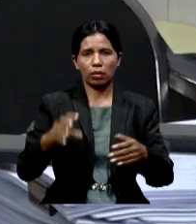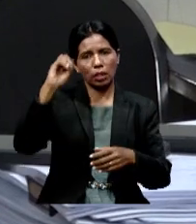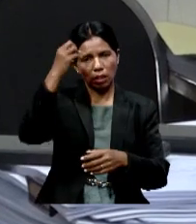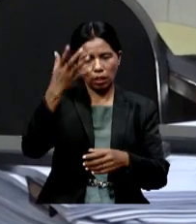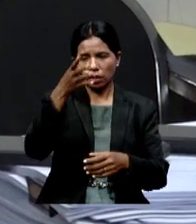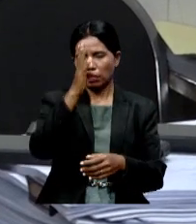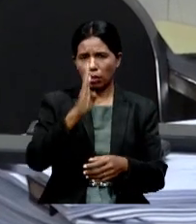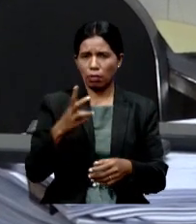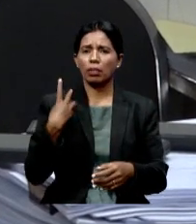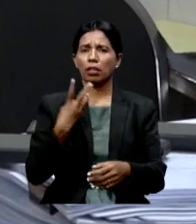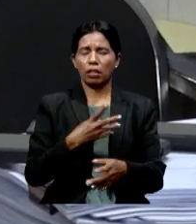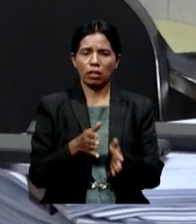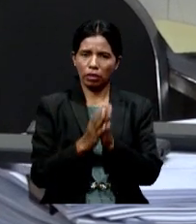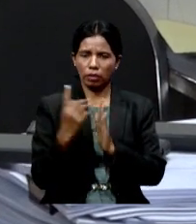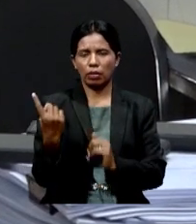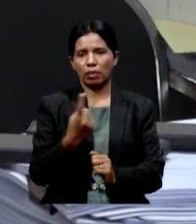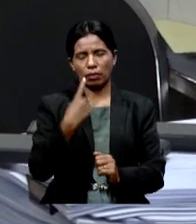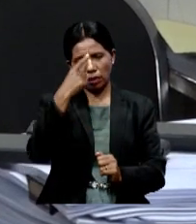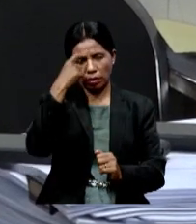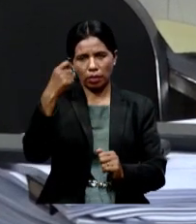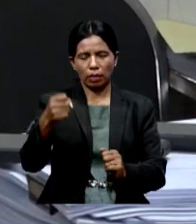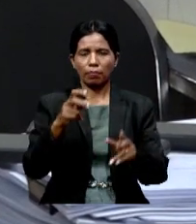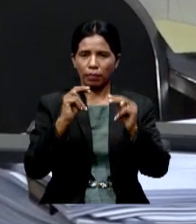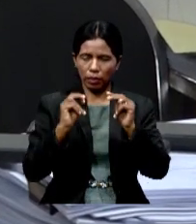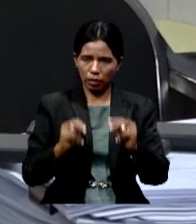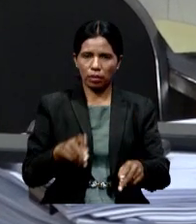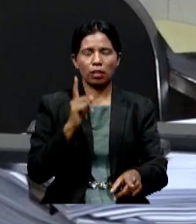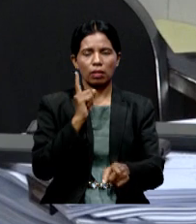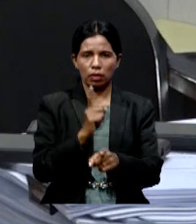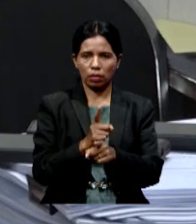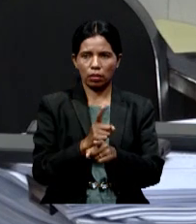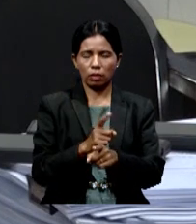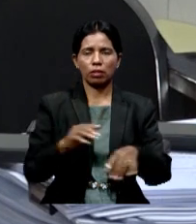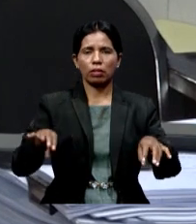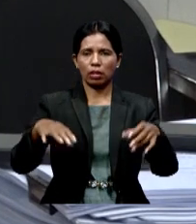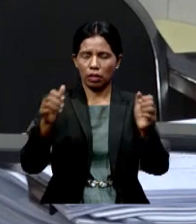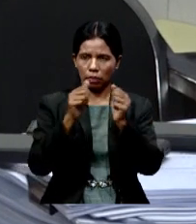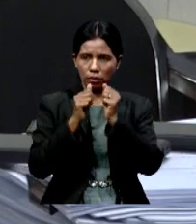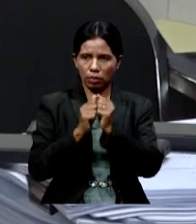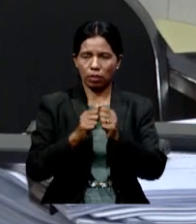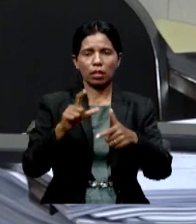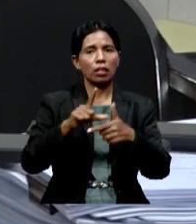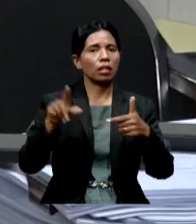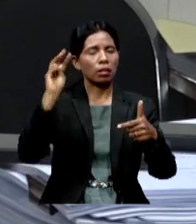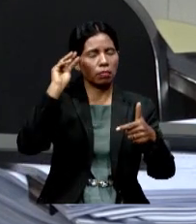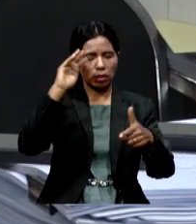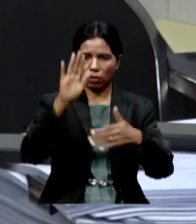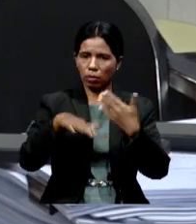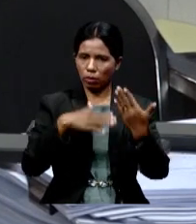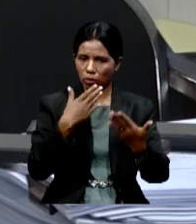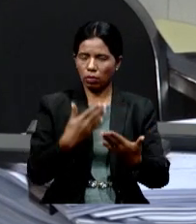ita uso na fati tamba precisa de uni para a to halo cooperação entre linhas ministeriais o